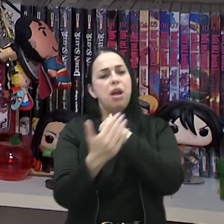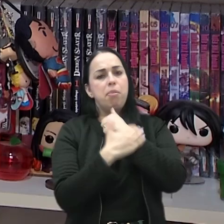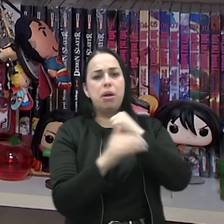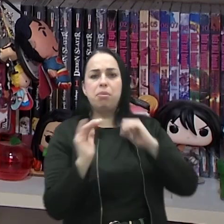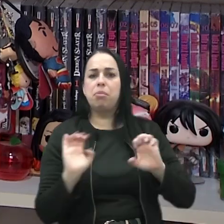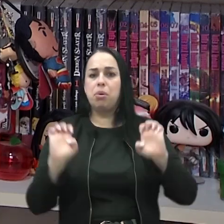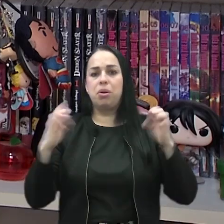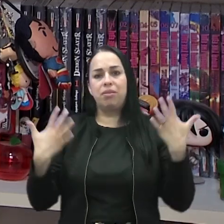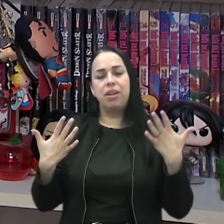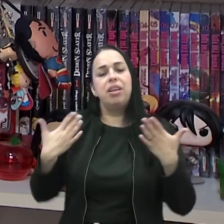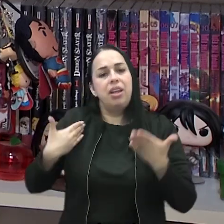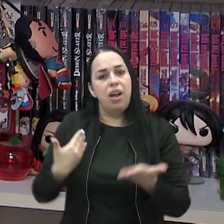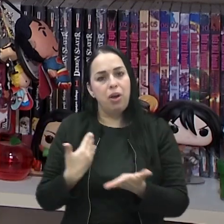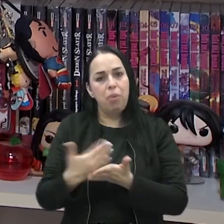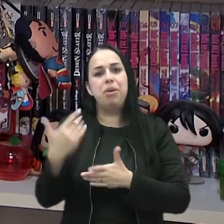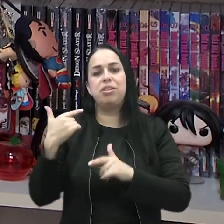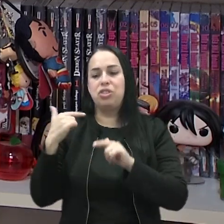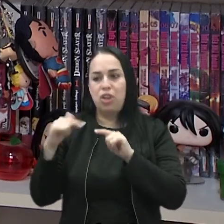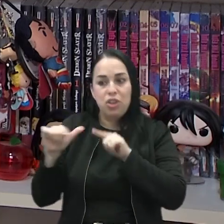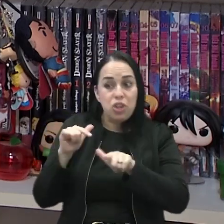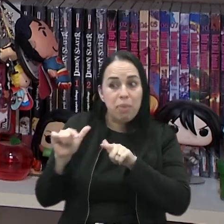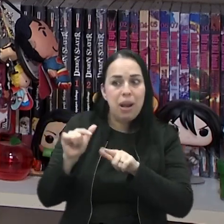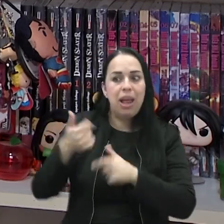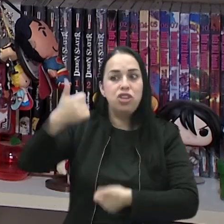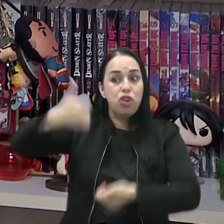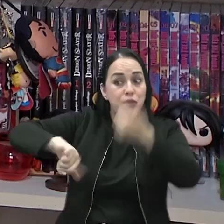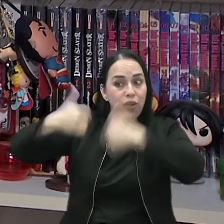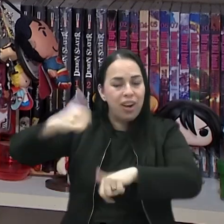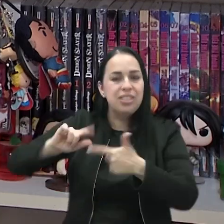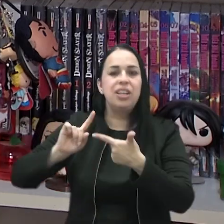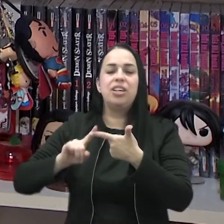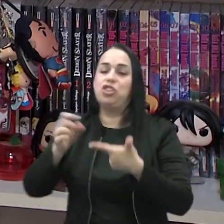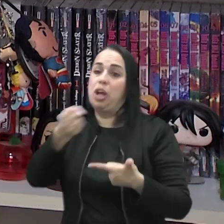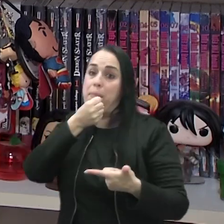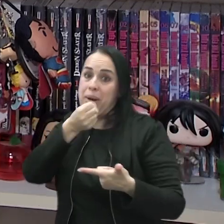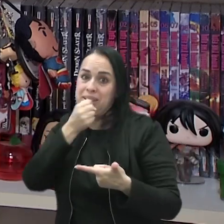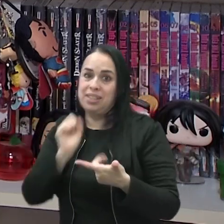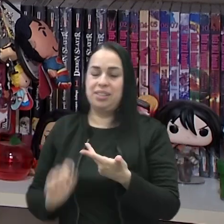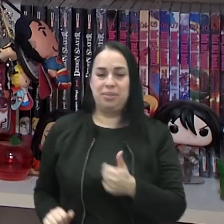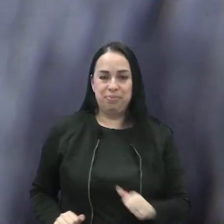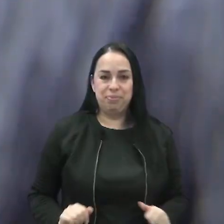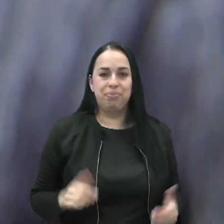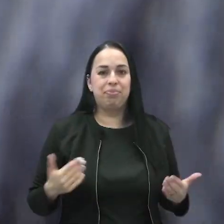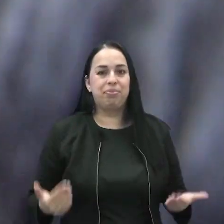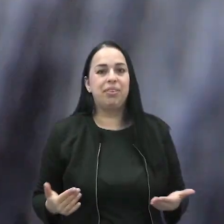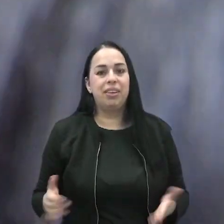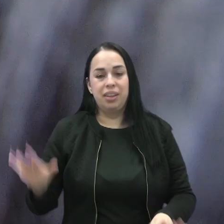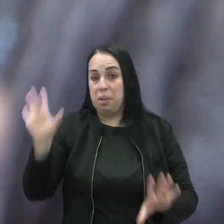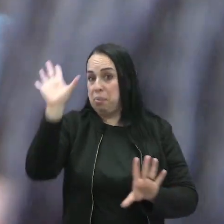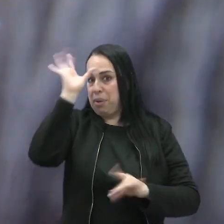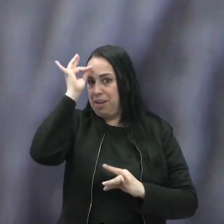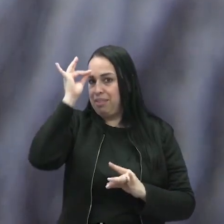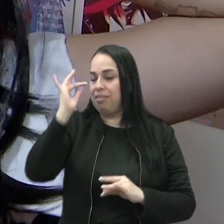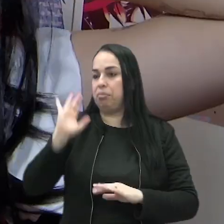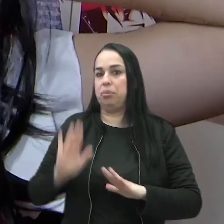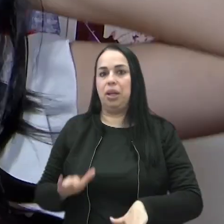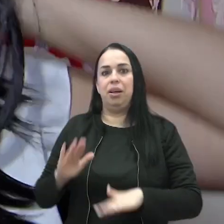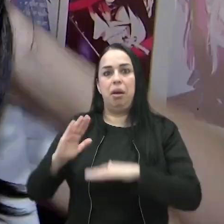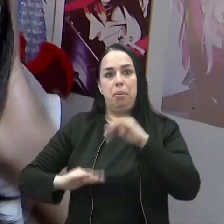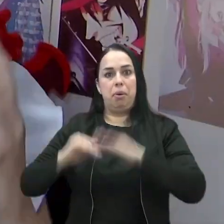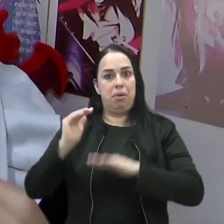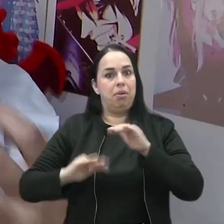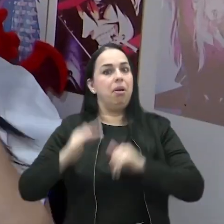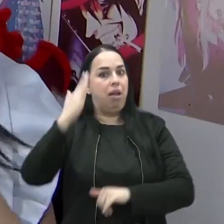me chamando para os eventos. Aí eu comecei a trabalhar de jurada, de concurso cosplay, de apresentadora. E fazer cosplay é uma